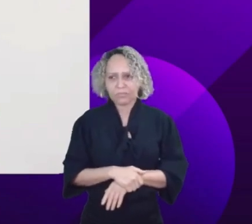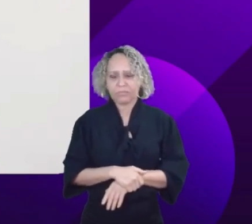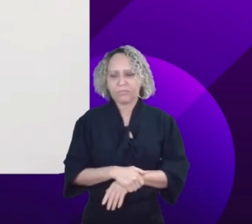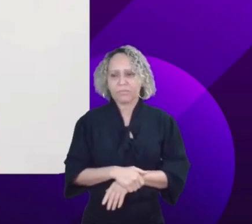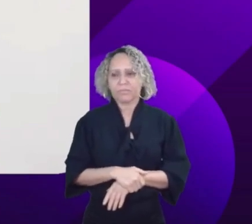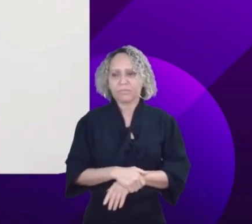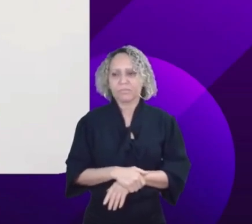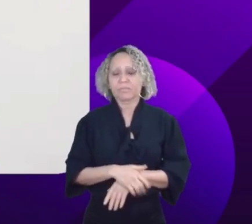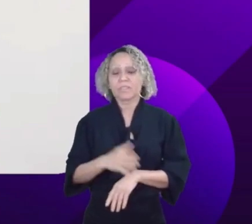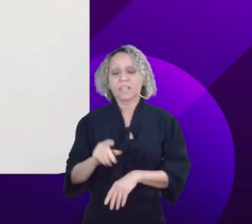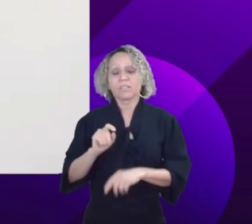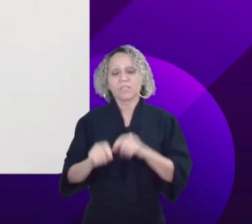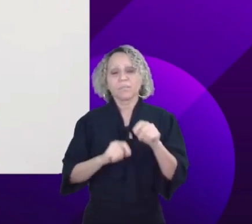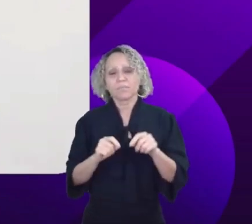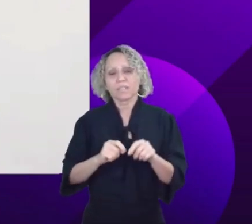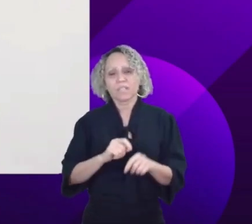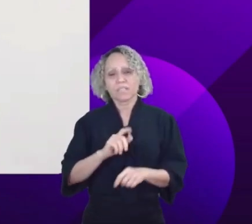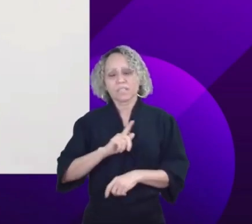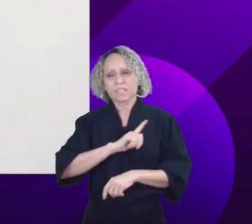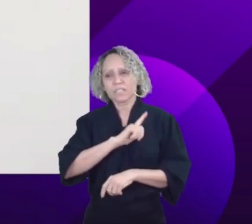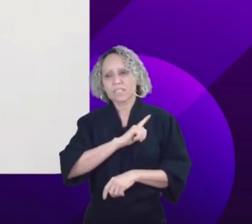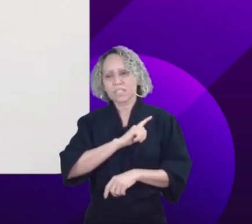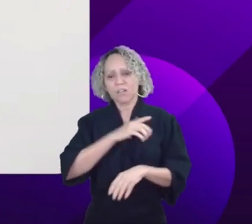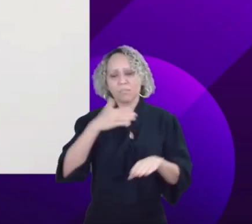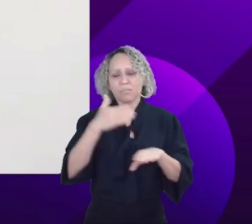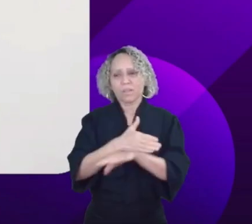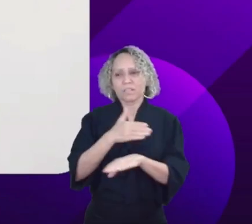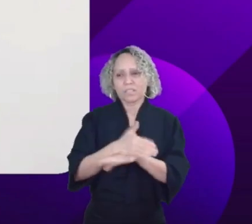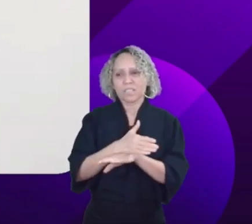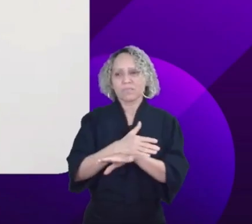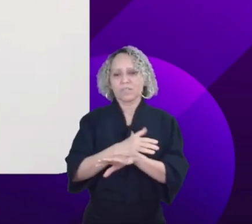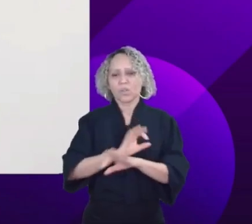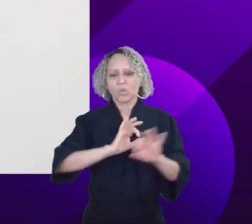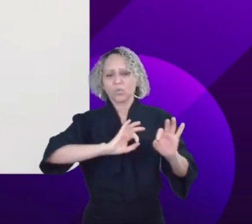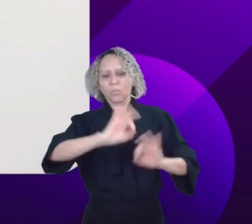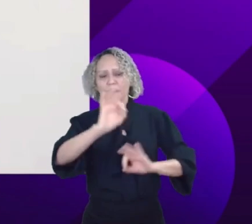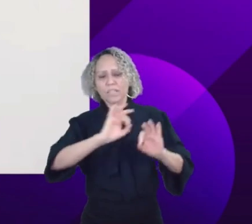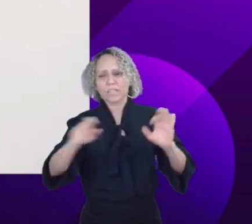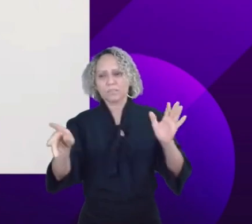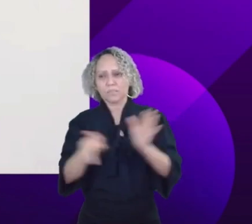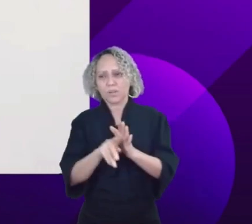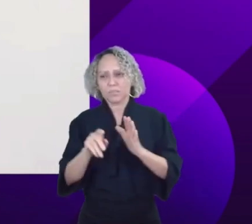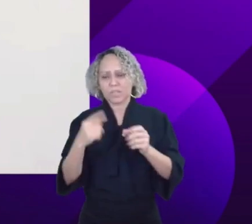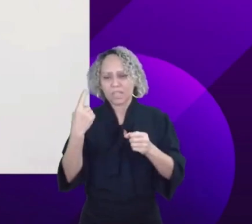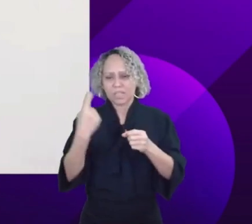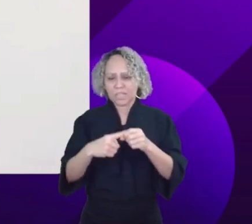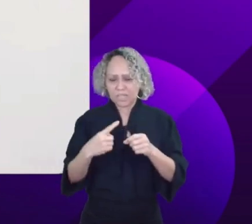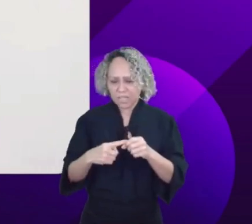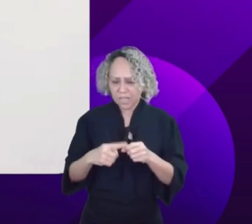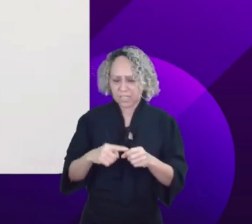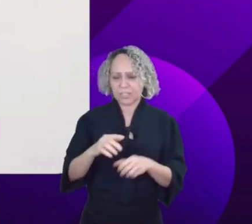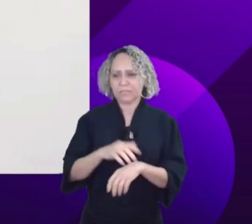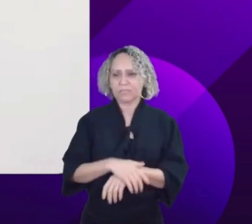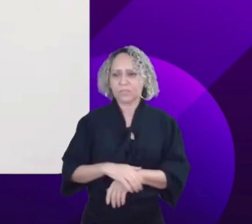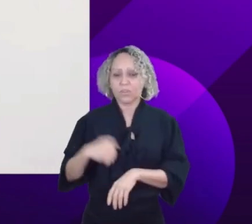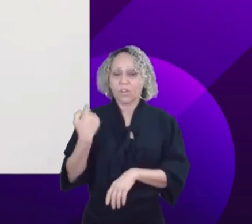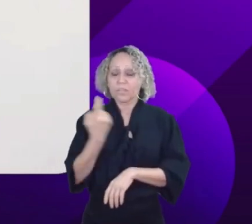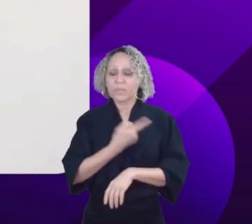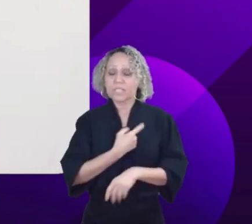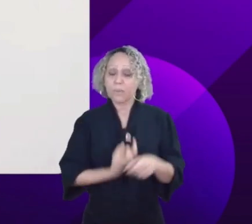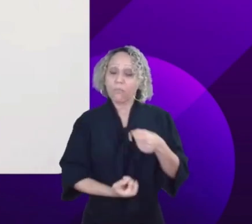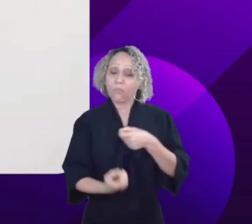gestão participativa, né, no planejamento urbano e territorial das cidades. Então, a gente precisa retomar